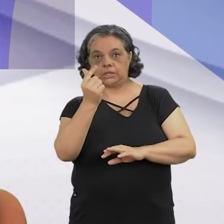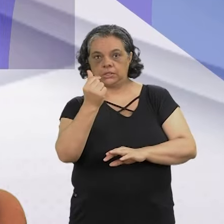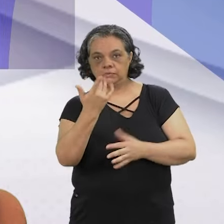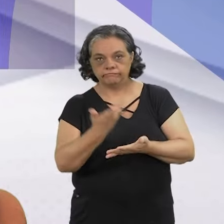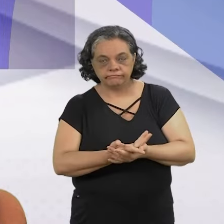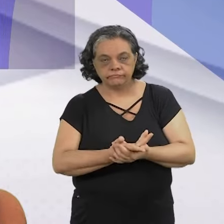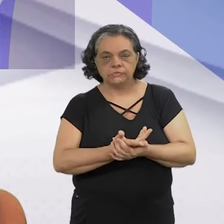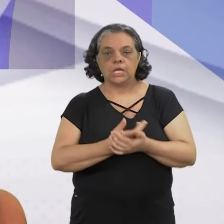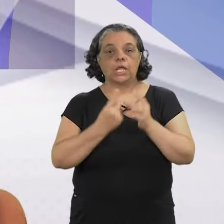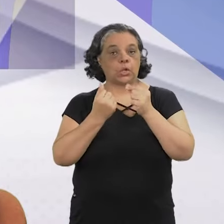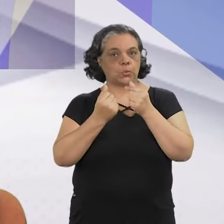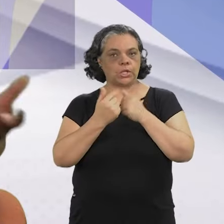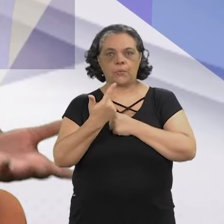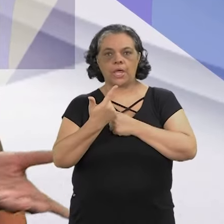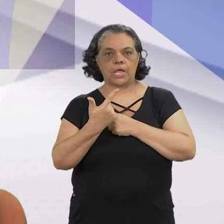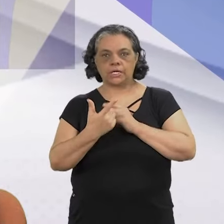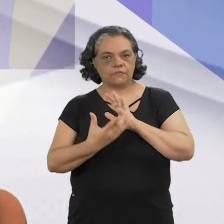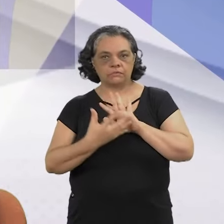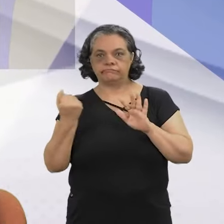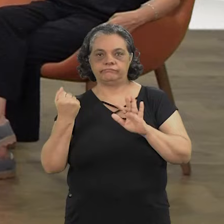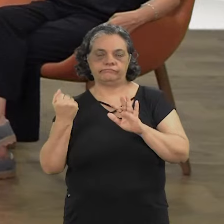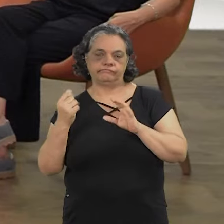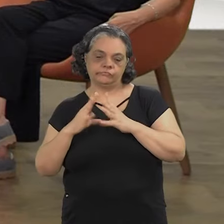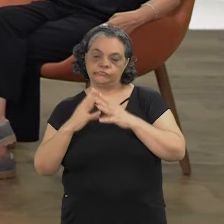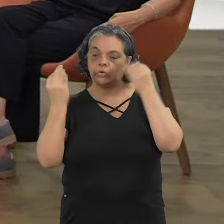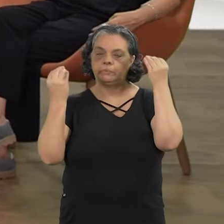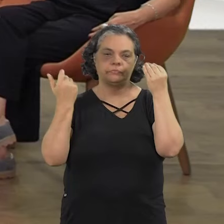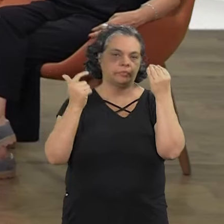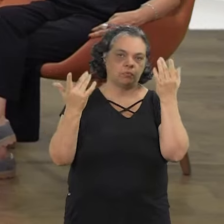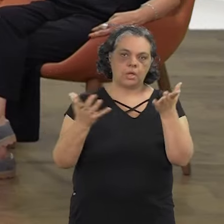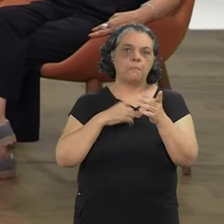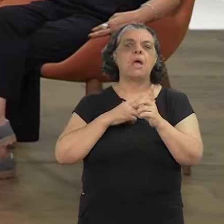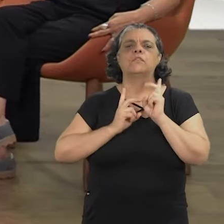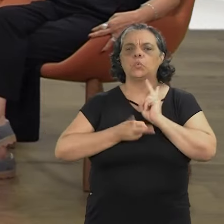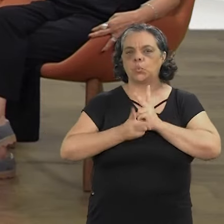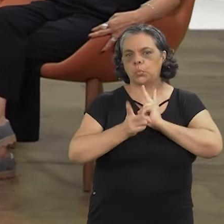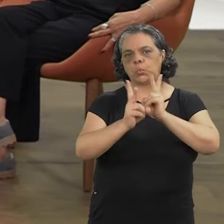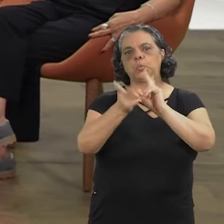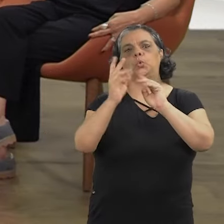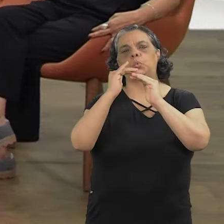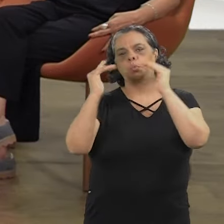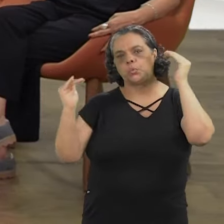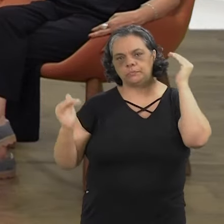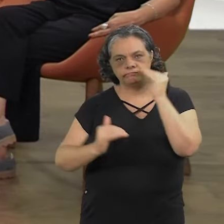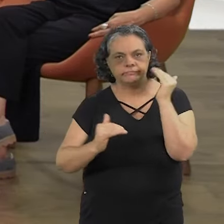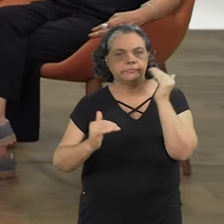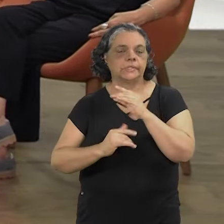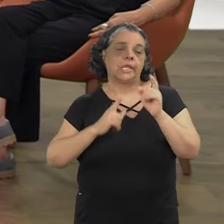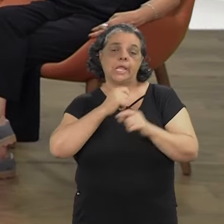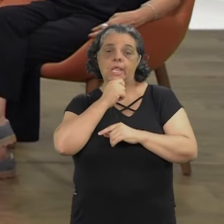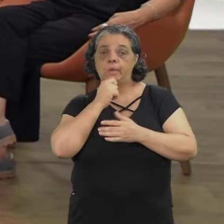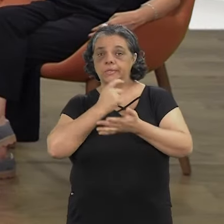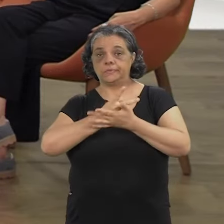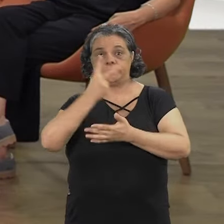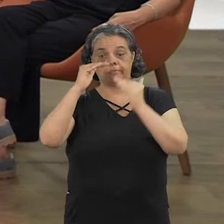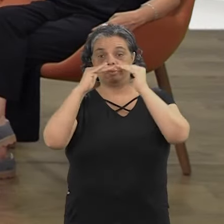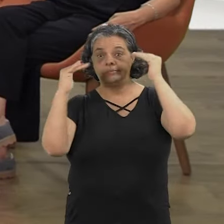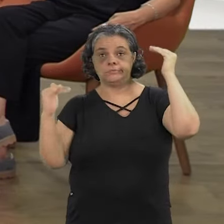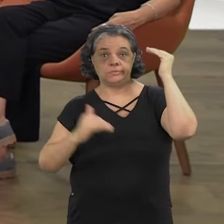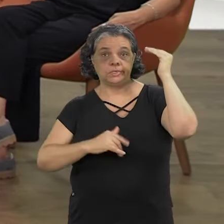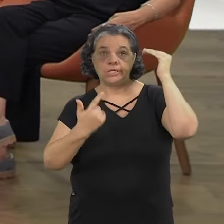dinheiro né e o dinheiro ele não vai ser extinto né Eu acho que vai continuar havendo desigualdade enquanto ocorrer